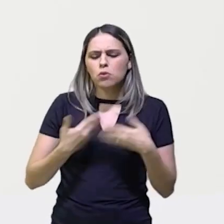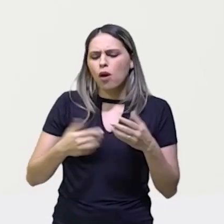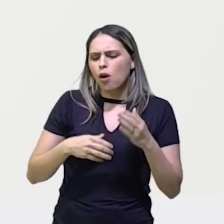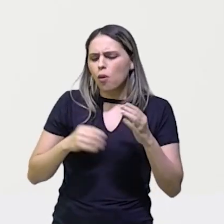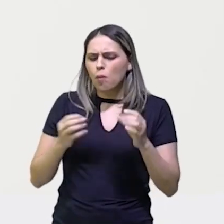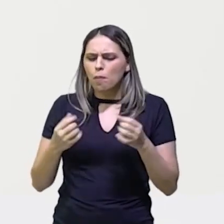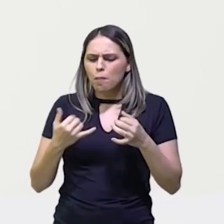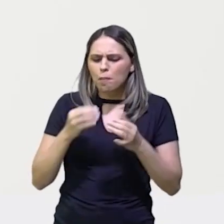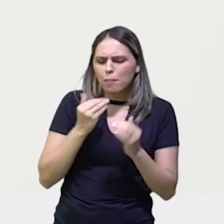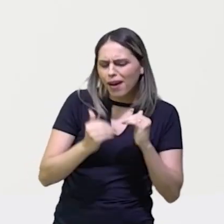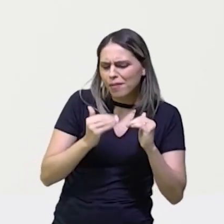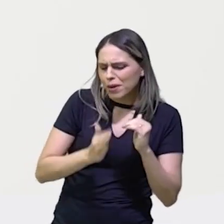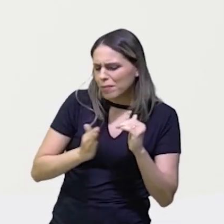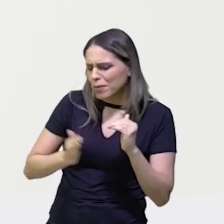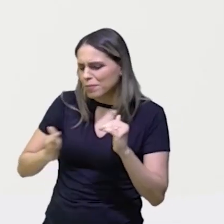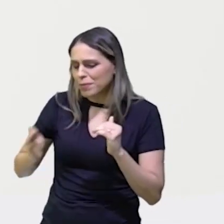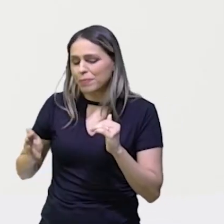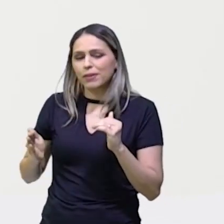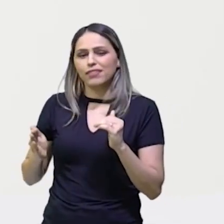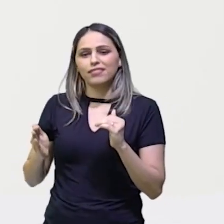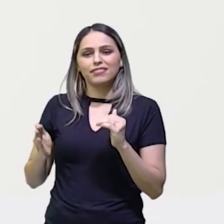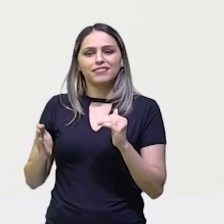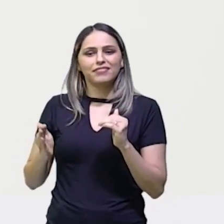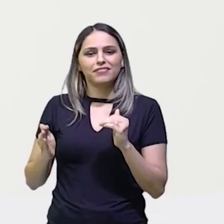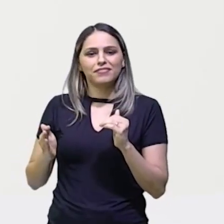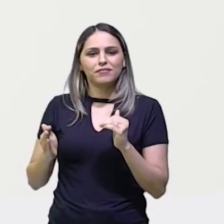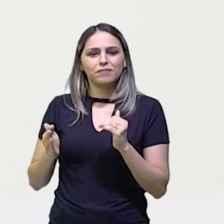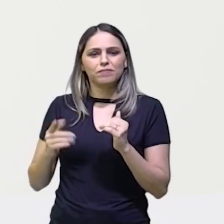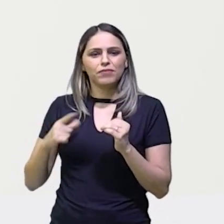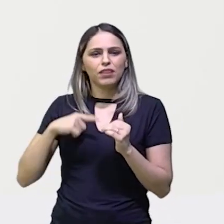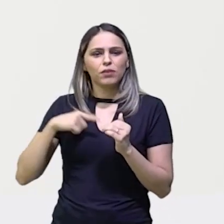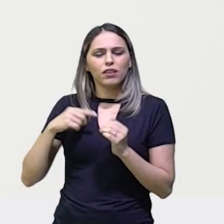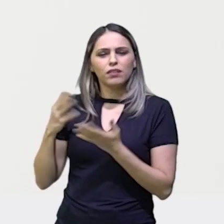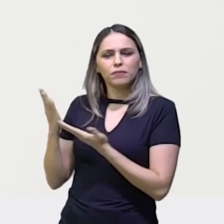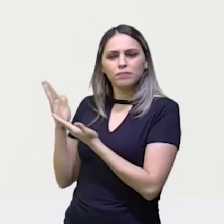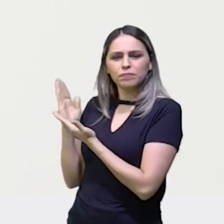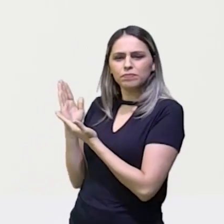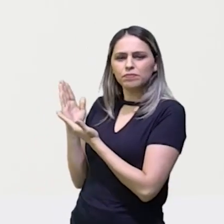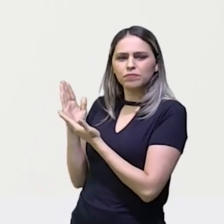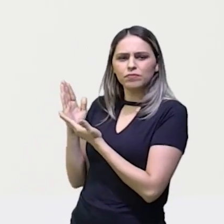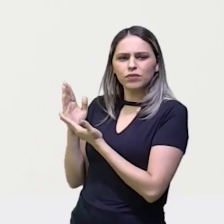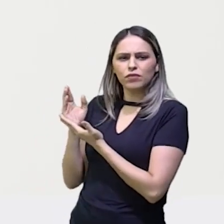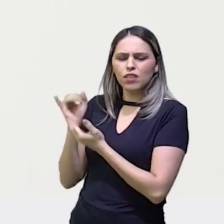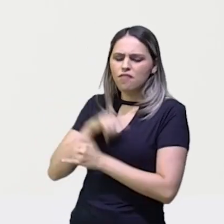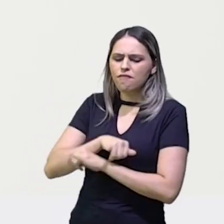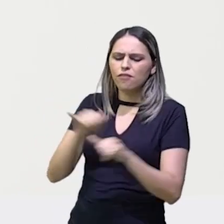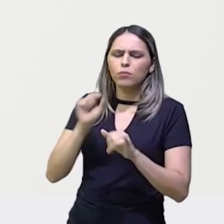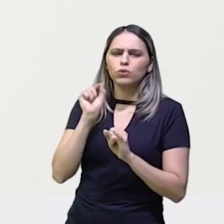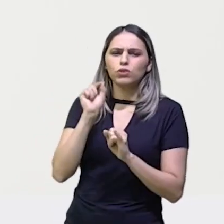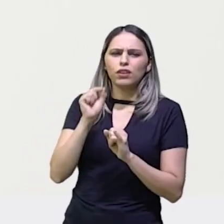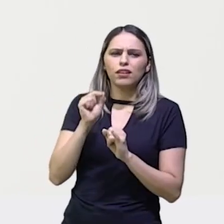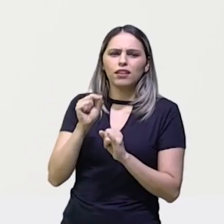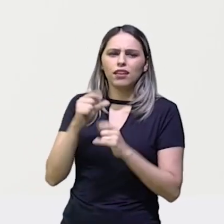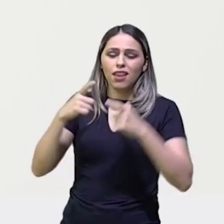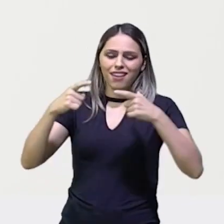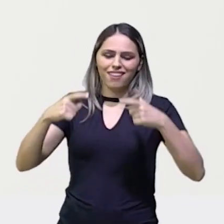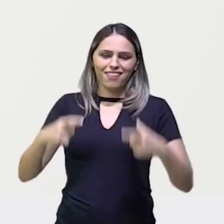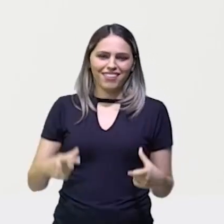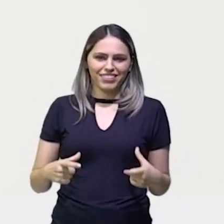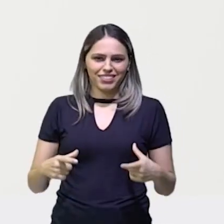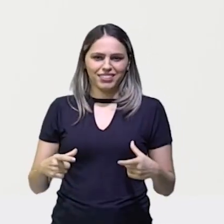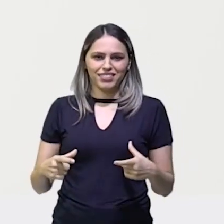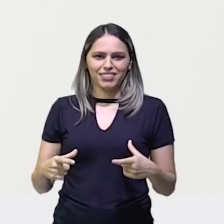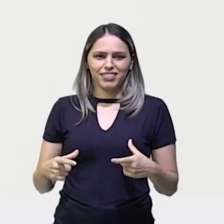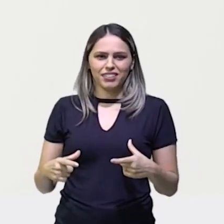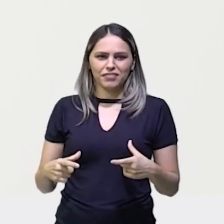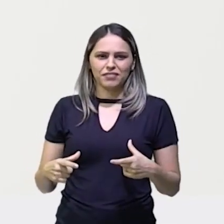elementos? Essa parte aqui, qual é o nome disso, professora? É o local.